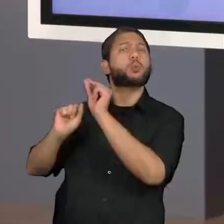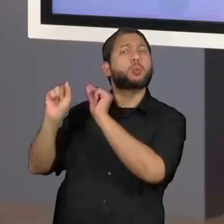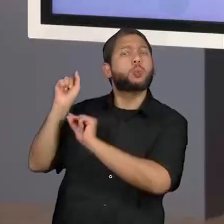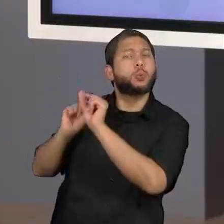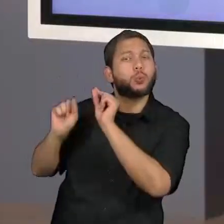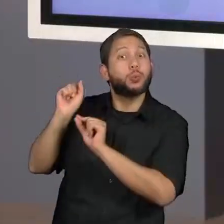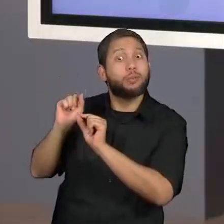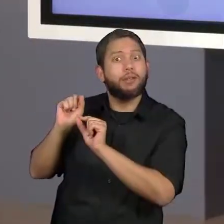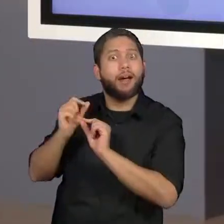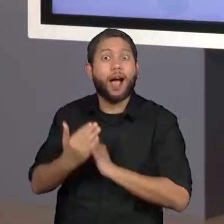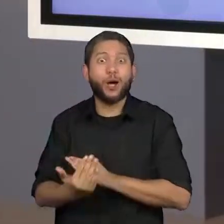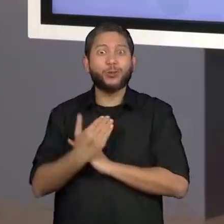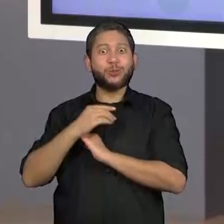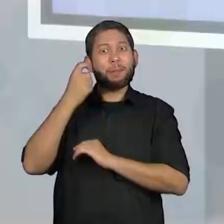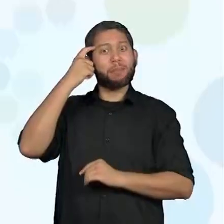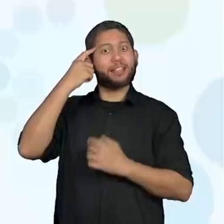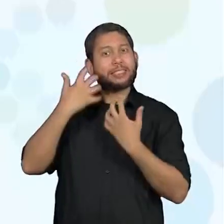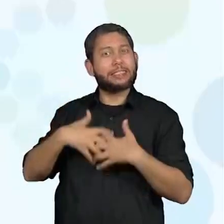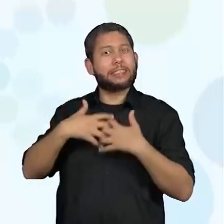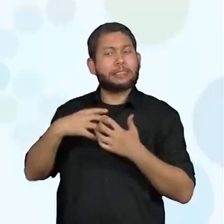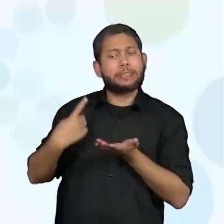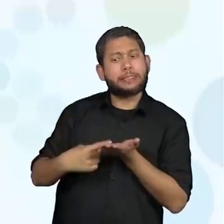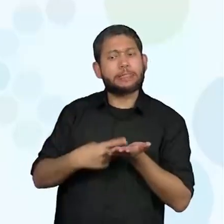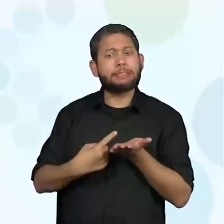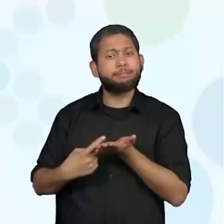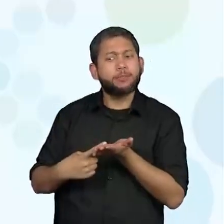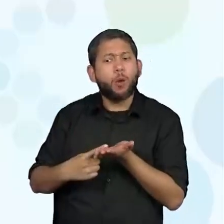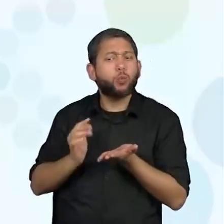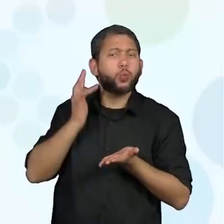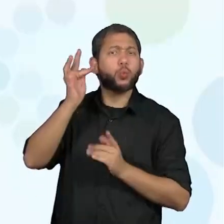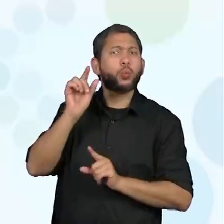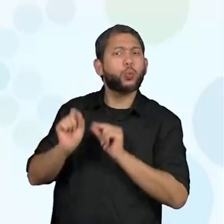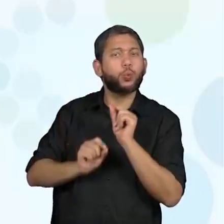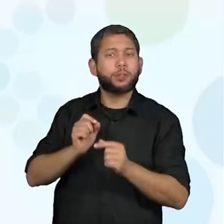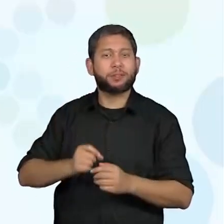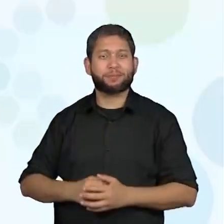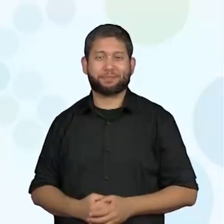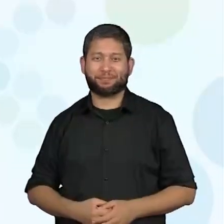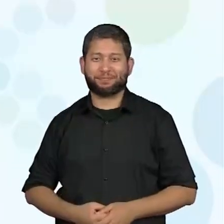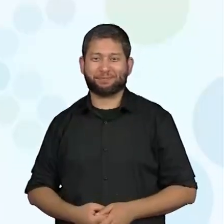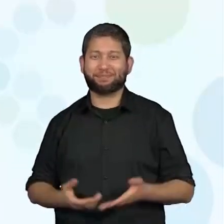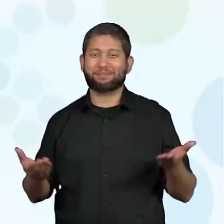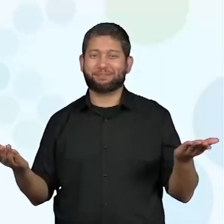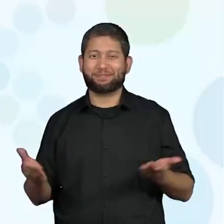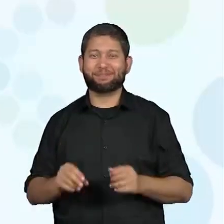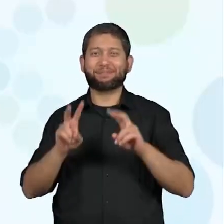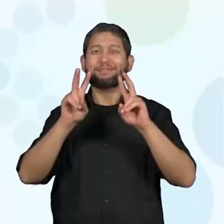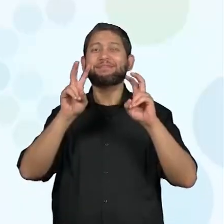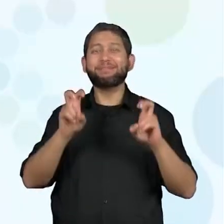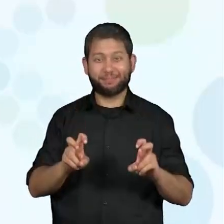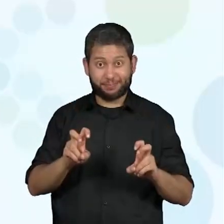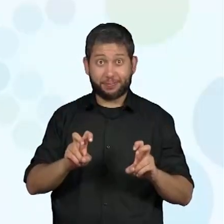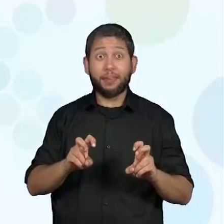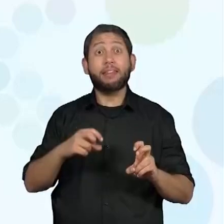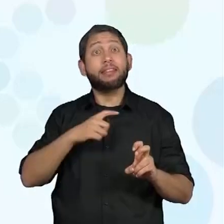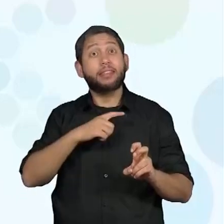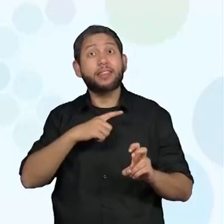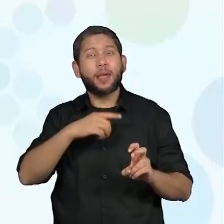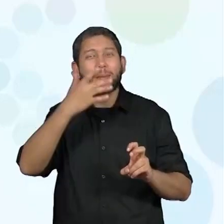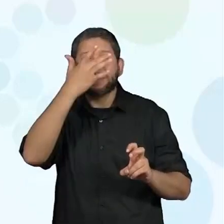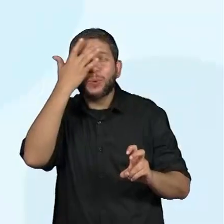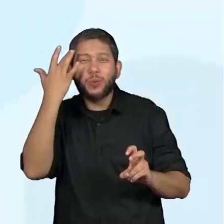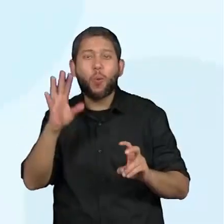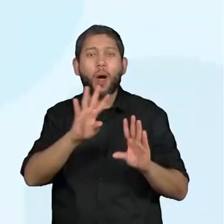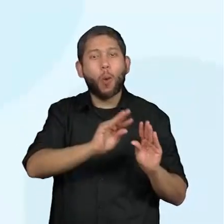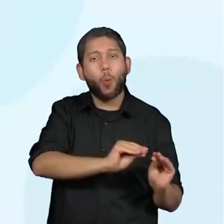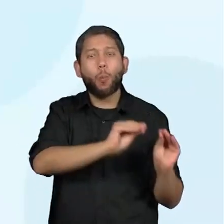título da aula de hoje. Olha só, migração e seus impactos culturais. Estamos aqui eu e a professora